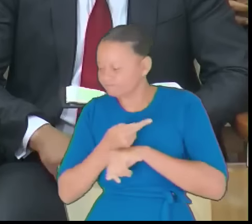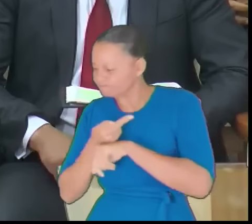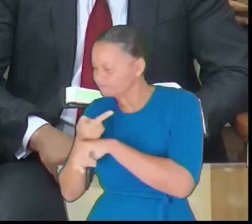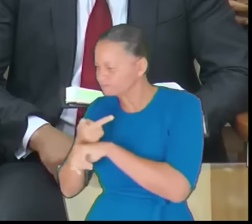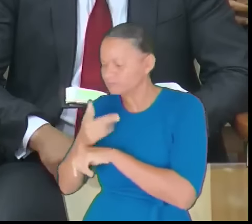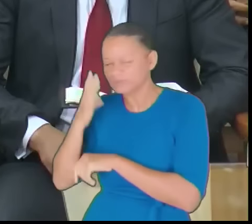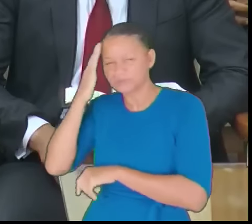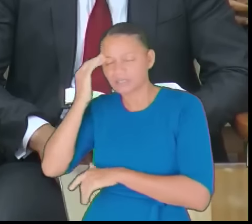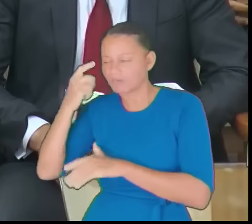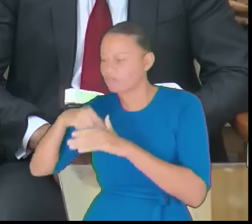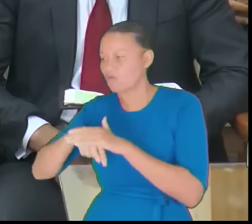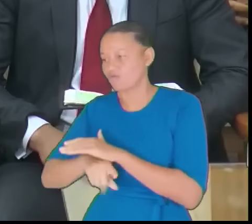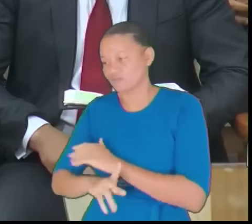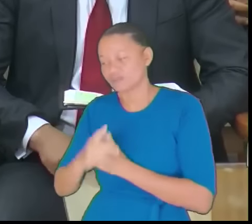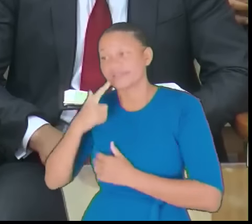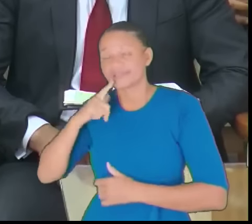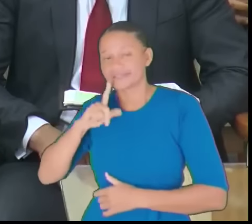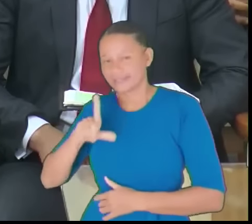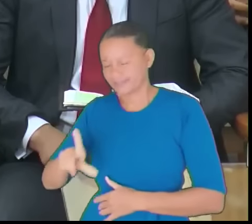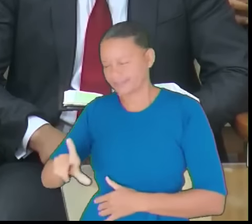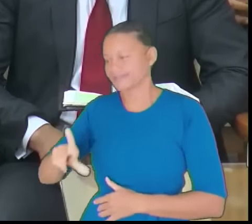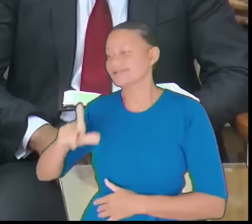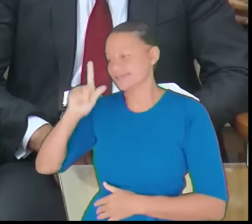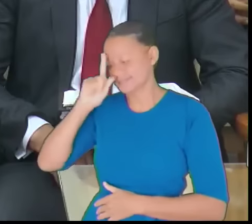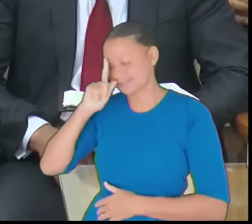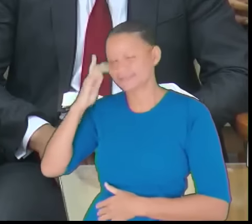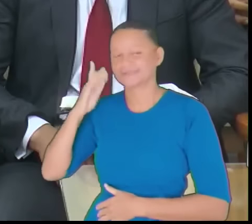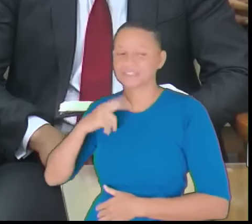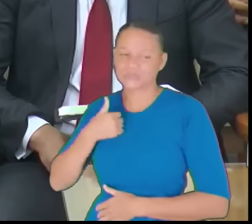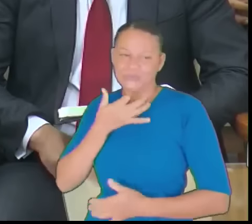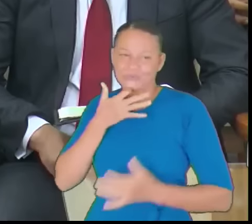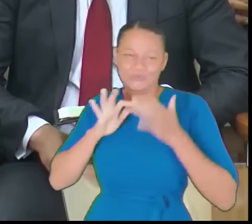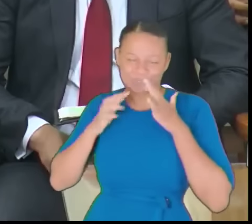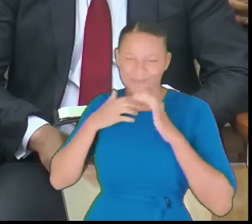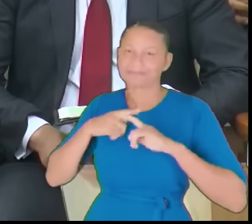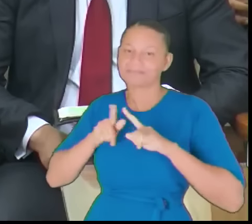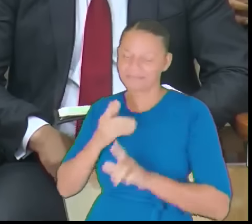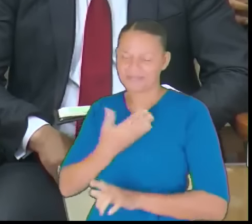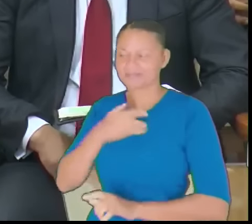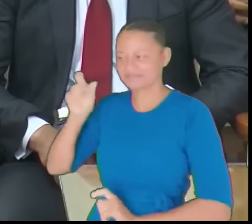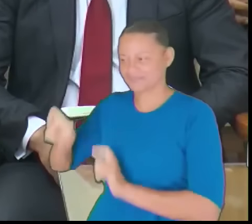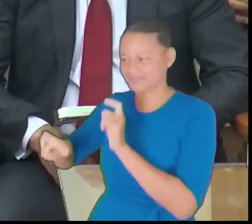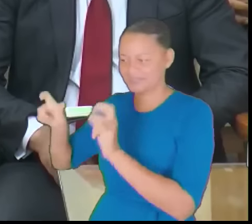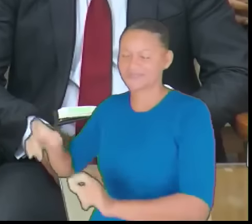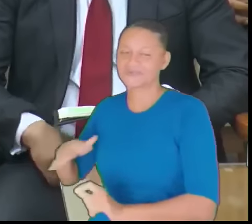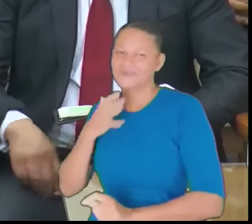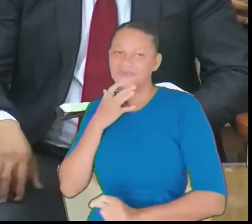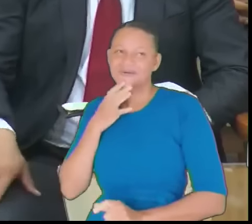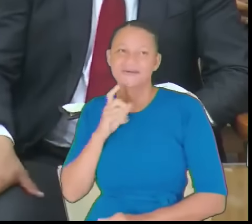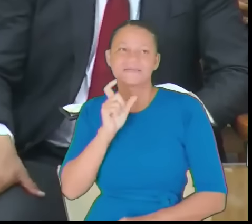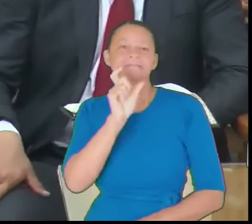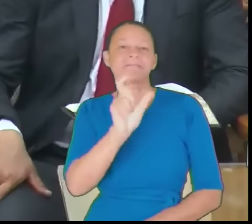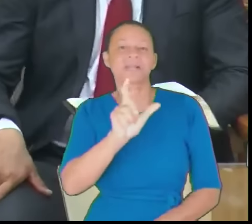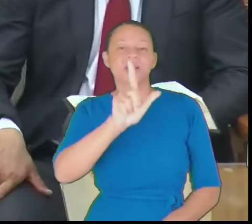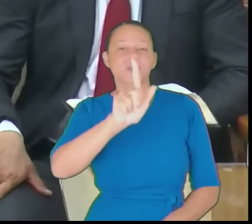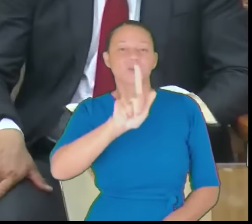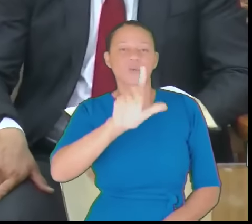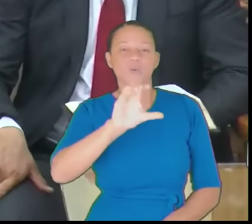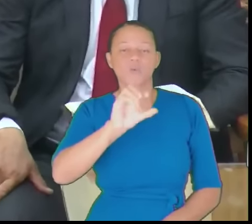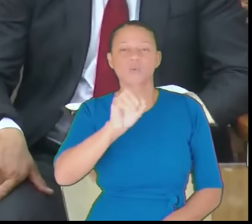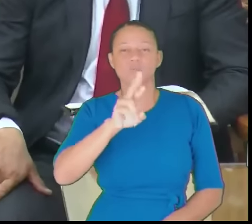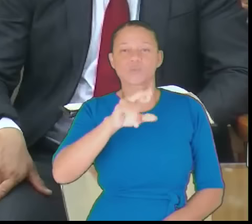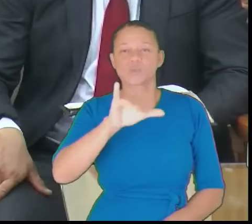grego, que não é o meu caso, eu não entendo, mas eu tenho uns amigos que entendem de grego. E eu fui procurar, me diga uma coisa, o que quer dizer a palavra gloriosa no Novo